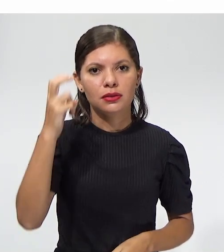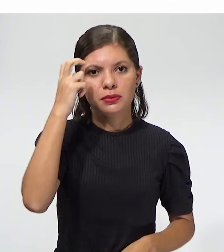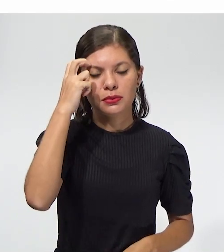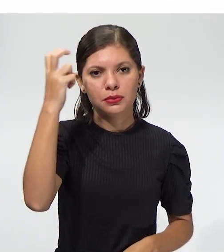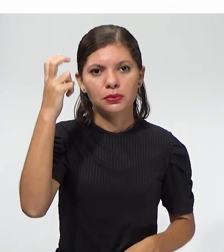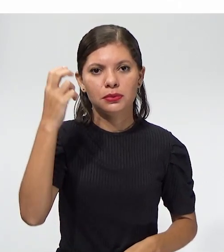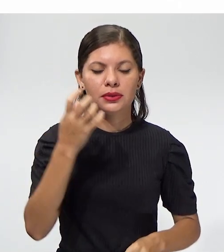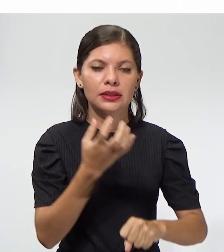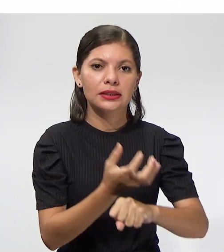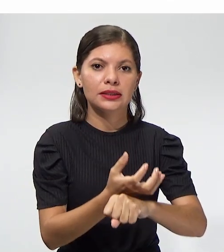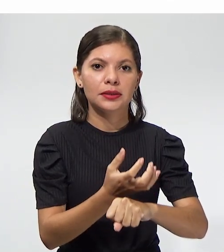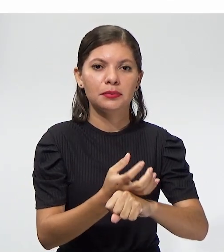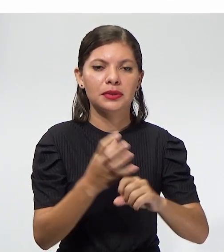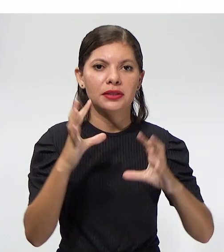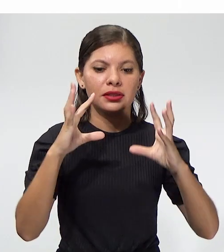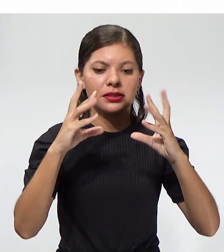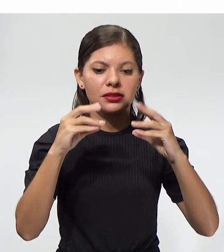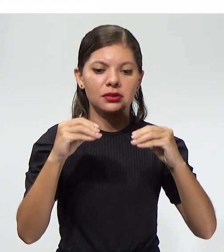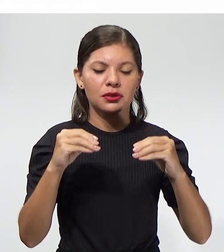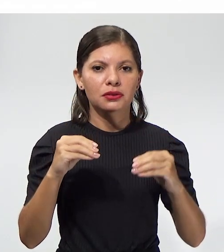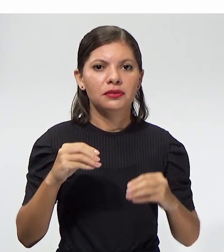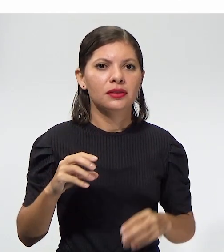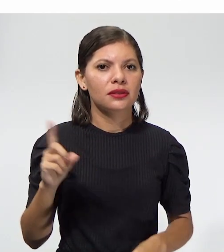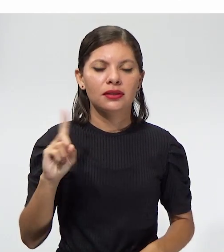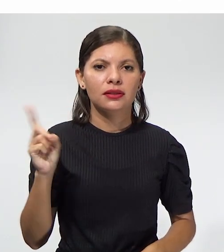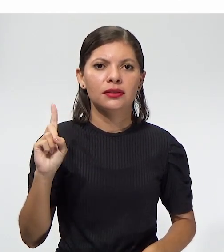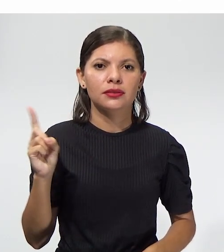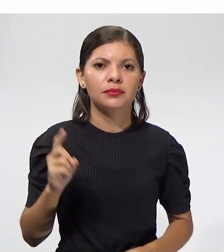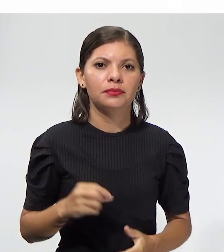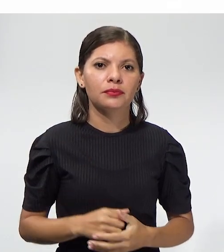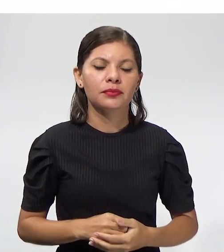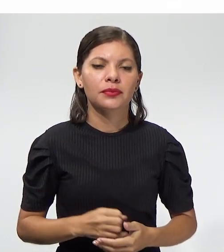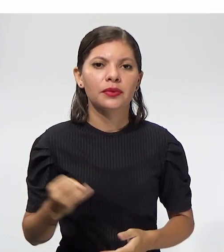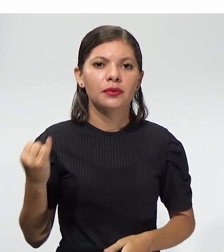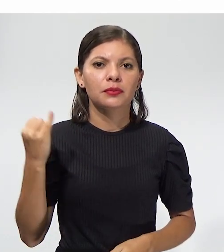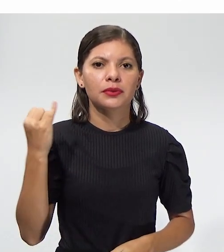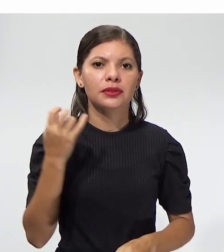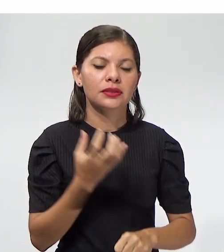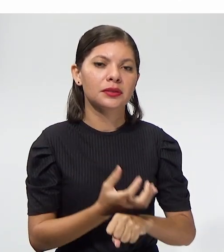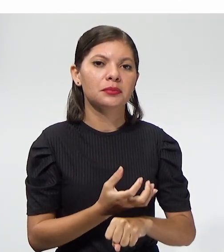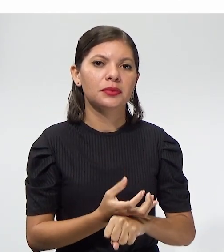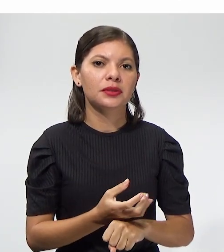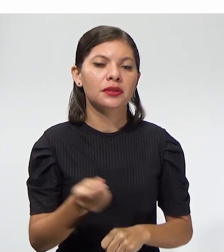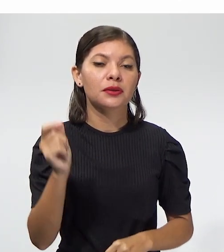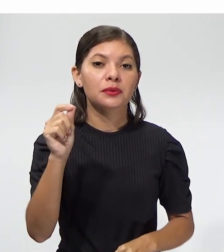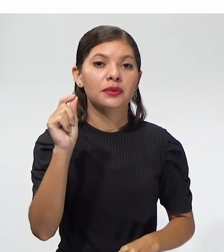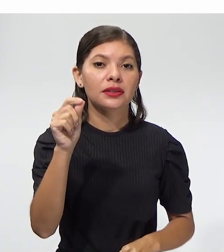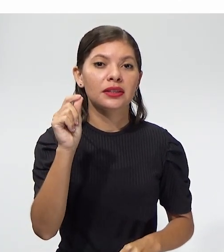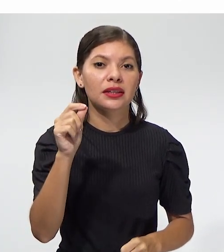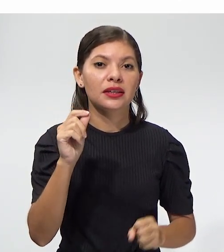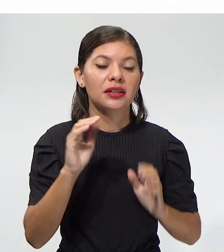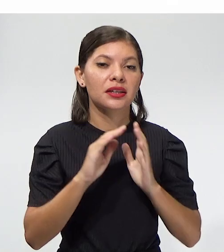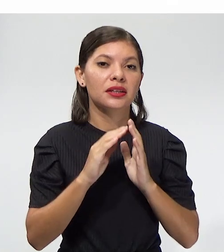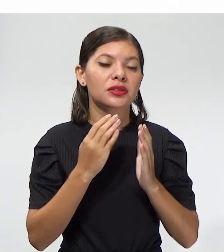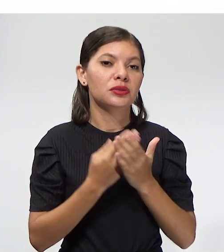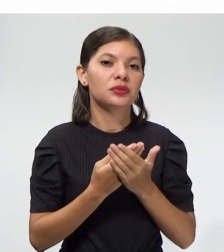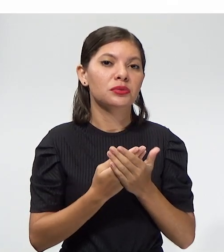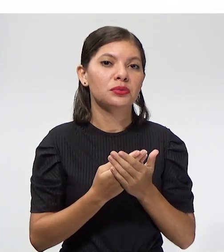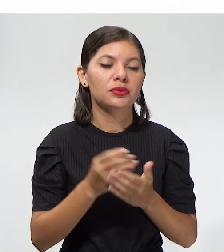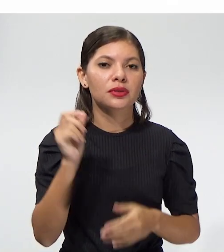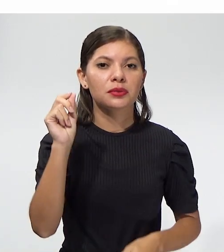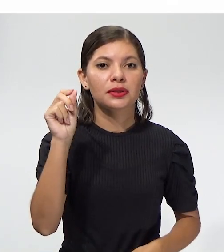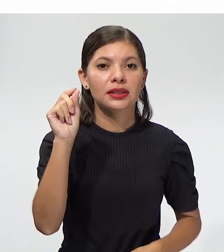dissolve. Então, é preciso entender a importância dessa disciplina, qual é a categoria que ela estuda. E a outra